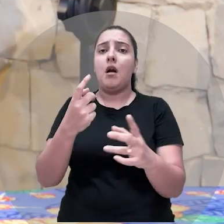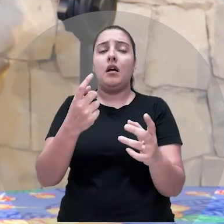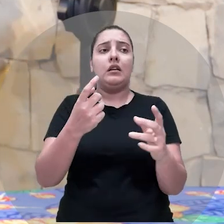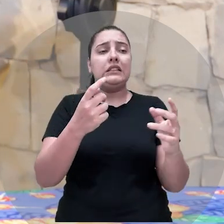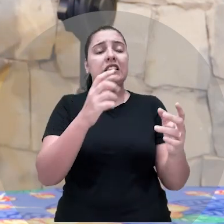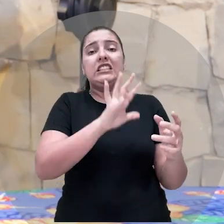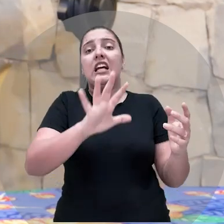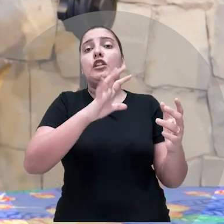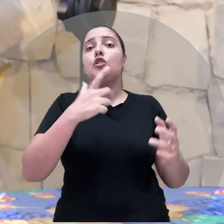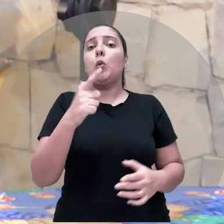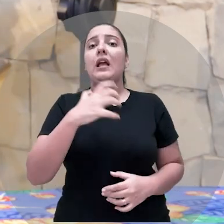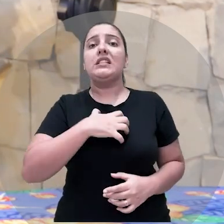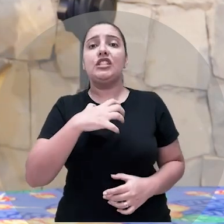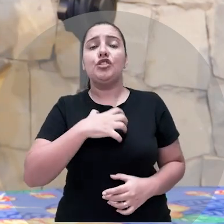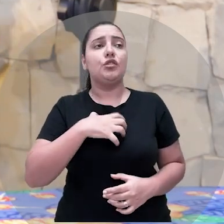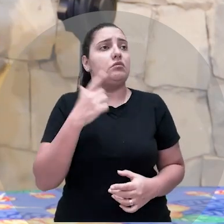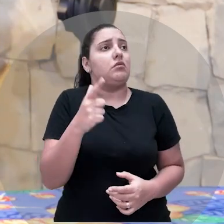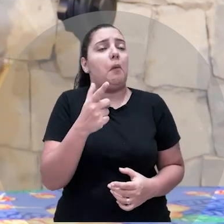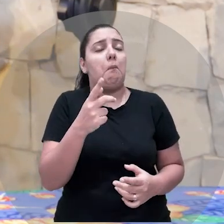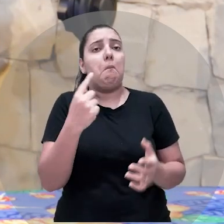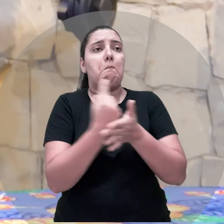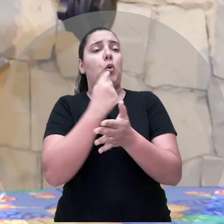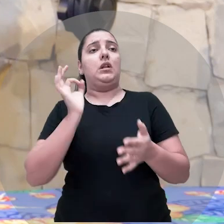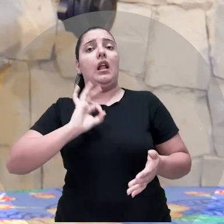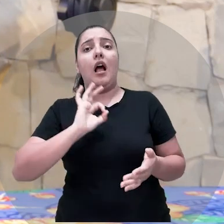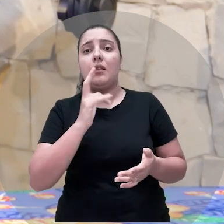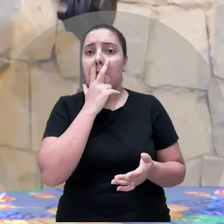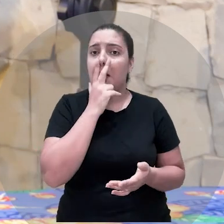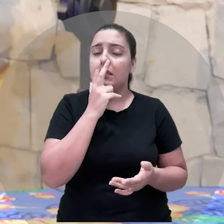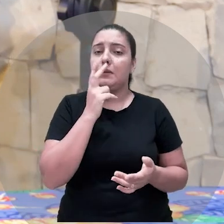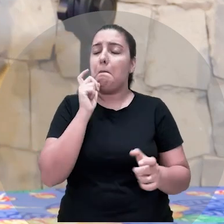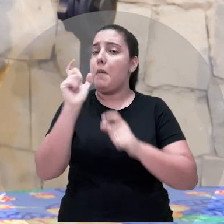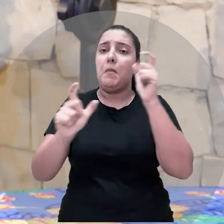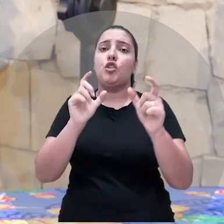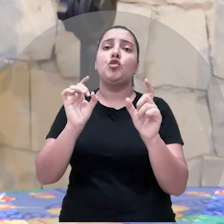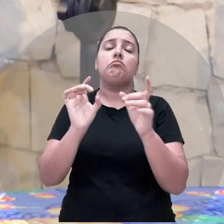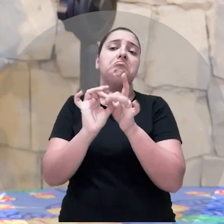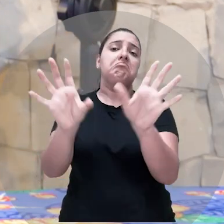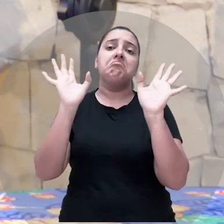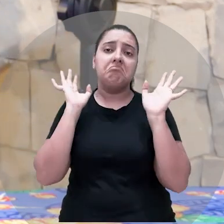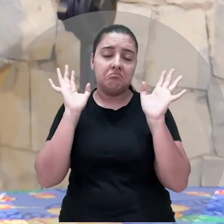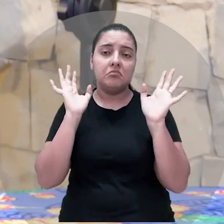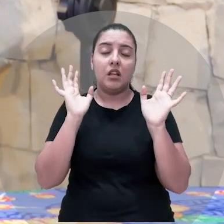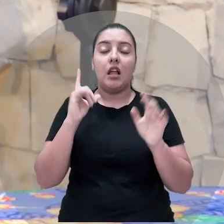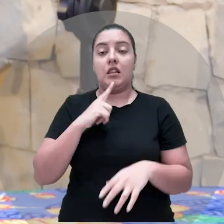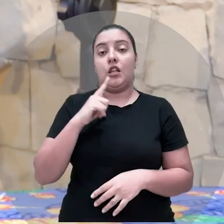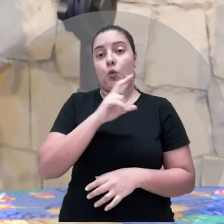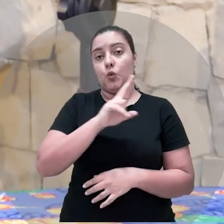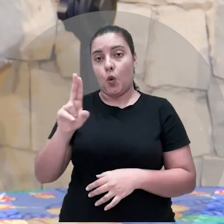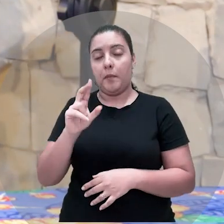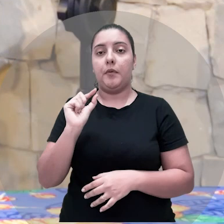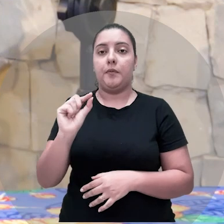mas ela não tá te dizendo que aquela quer ou ela não tá te perguntando algo né Nós temos nós temos nós